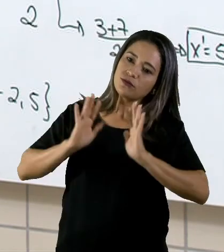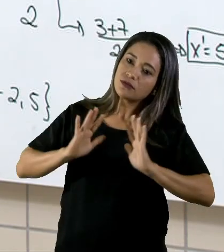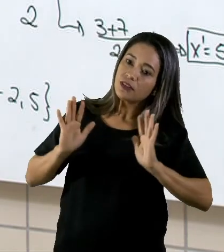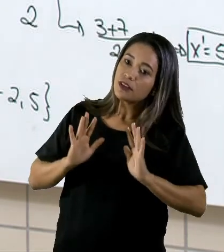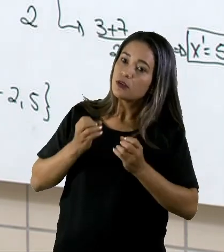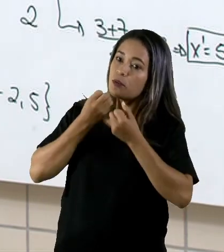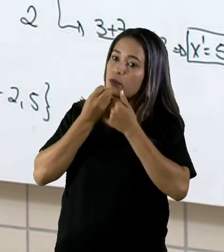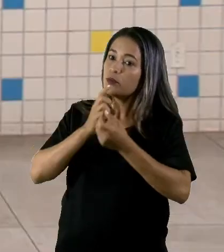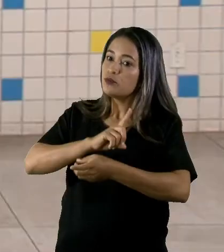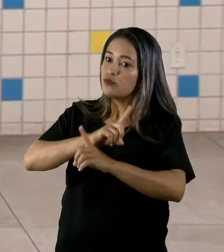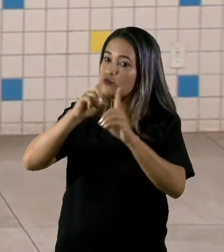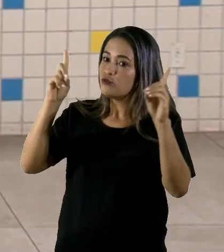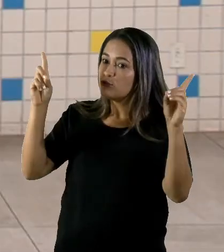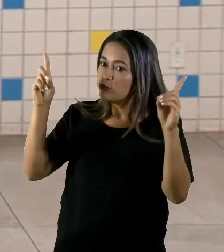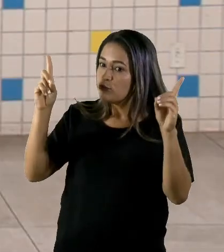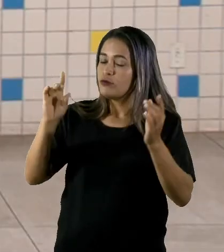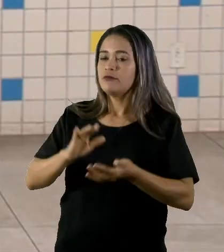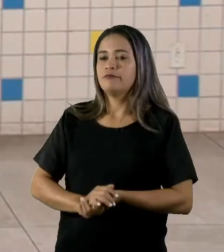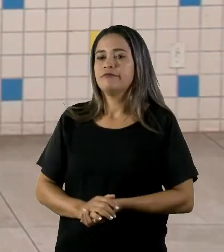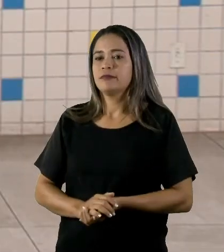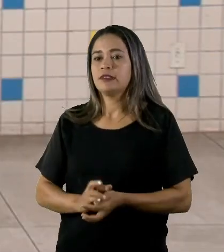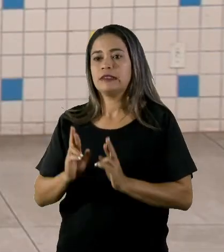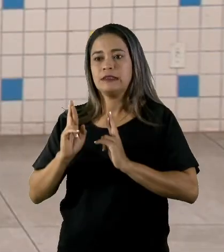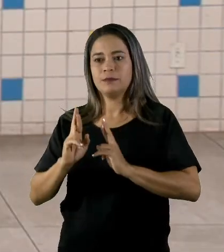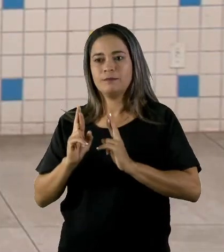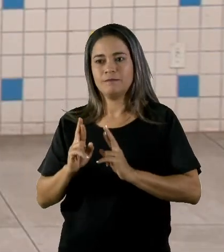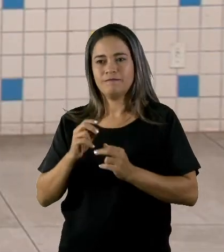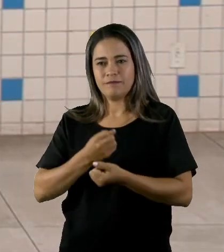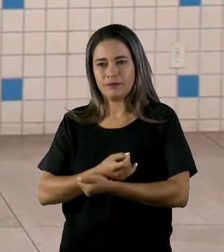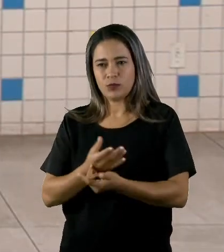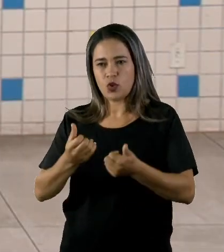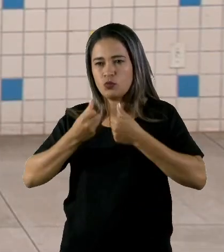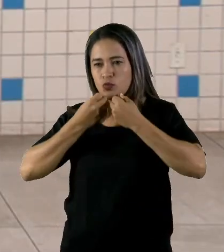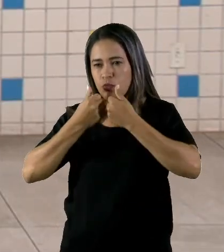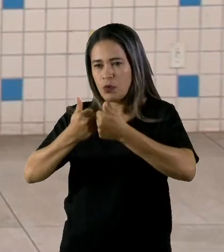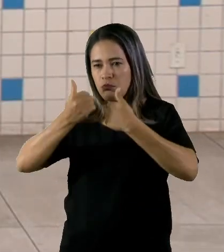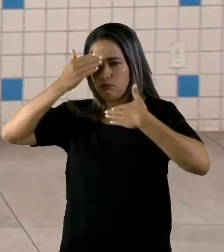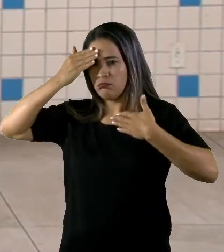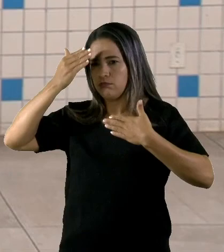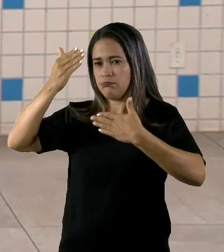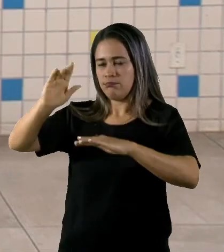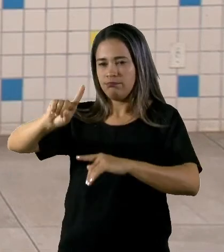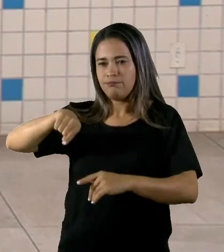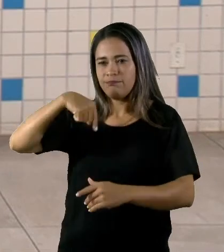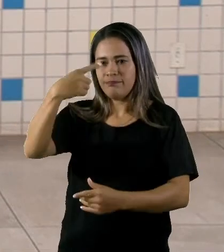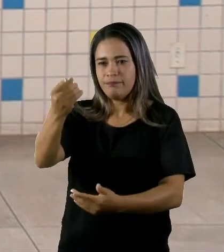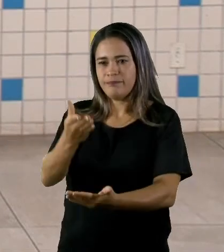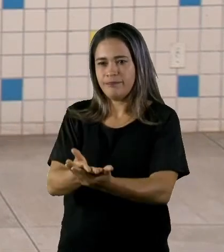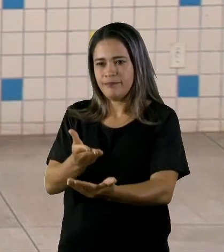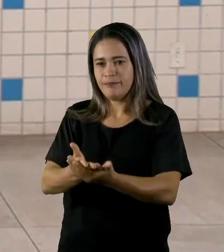Tenham um bom dia. Espero que fiquem todos muito bem. Obrigado e até a próxima.